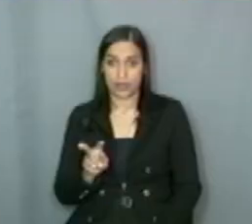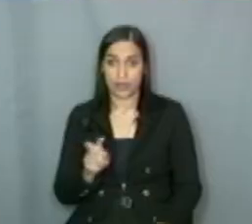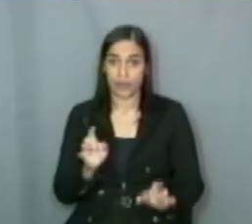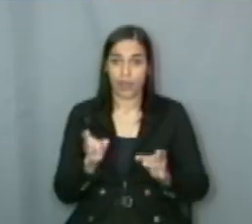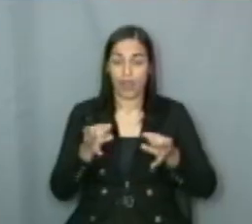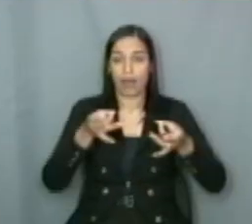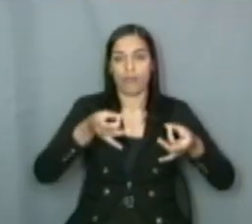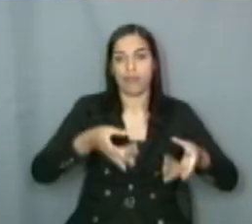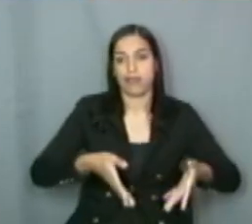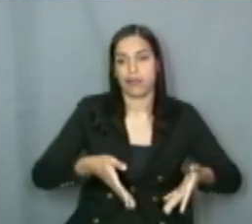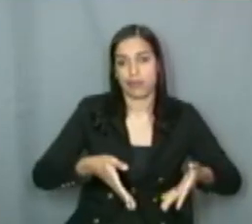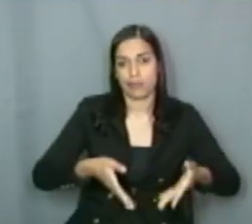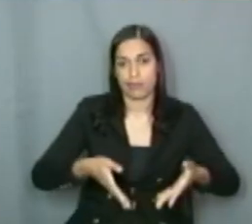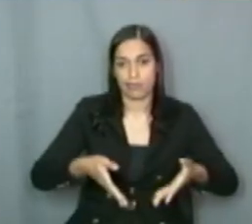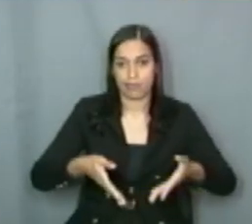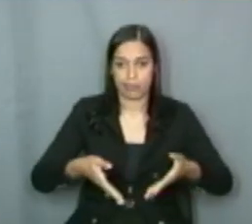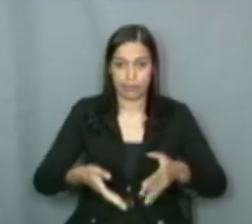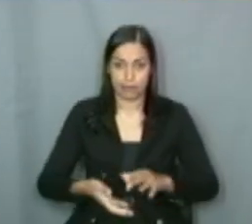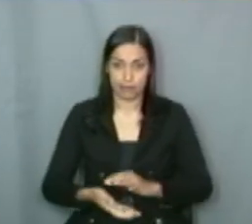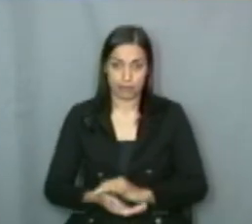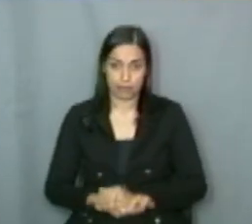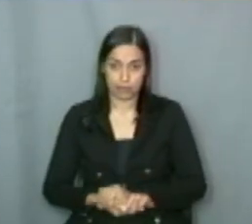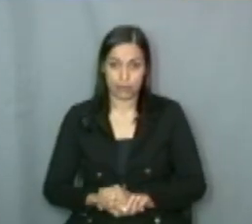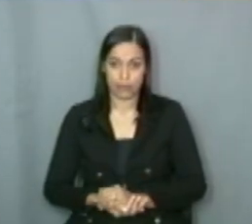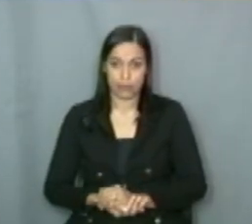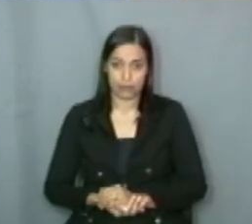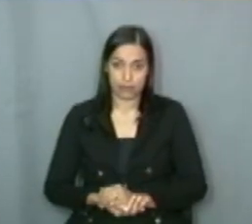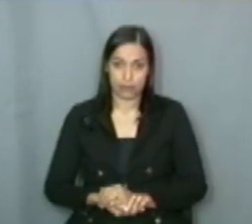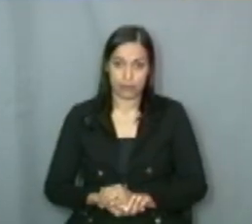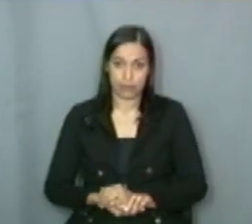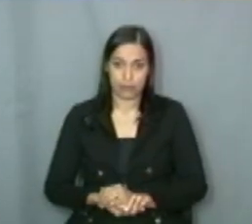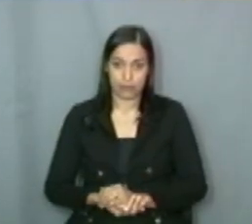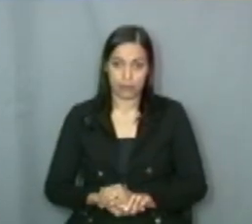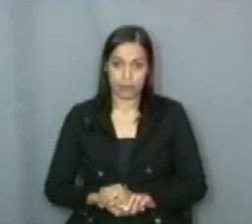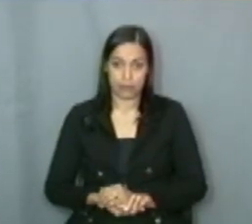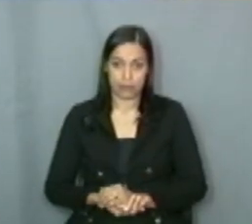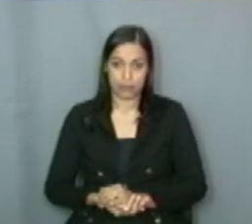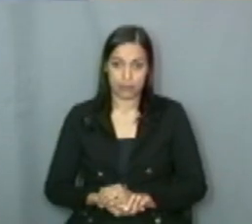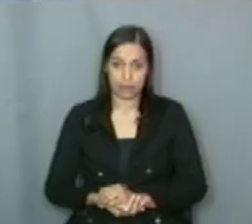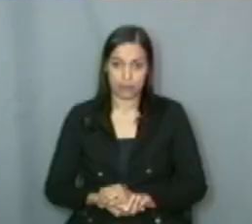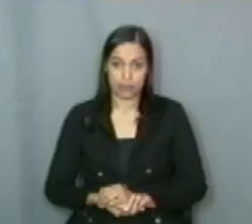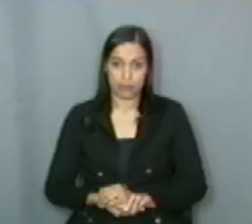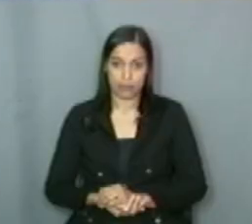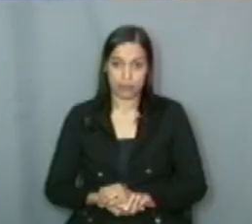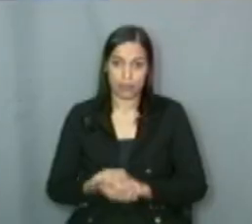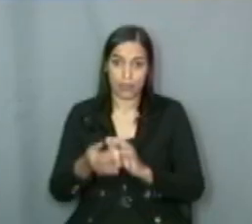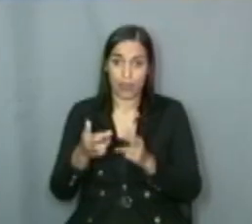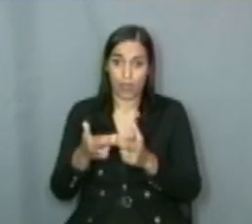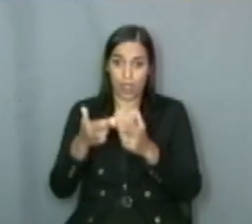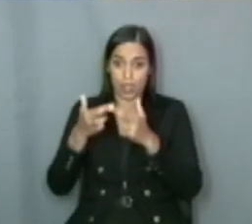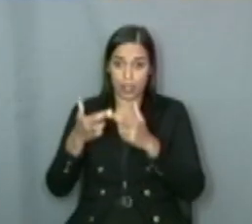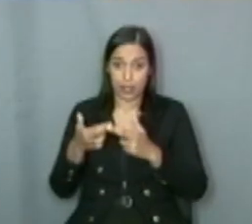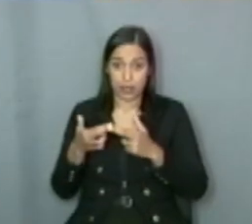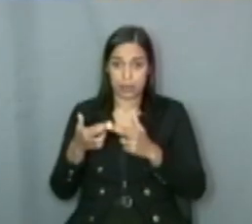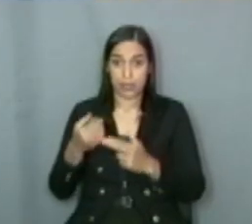largado no esgoto, para não dizer outra palavra que combina melhor com o ditado. Vou passar agora para o